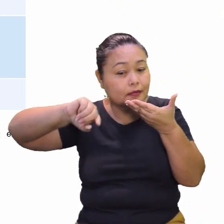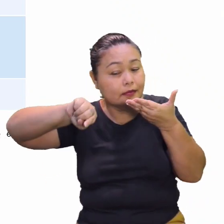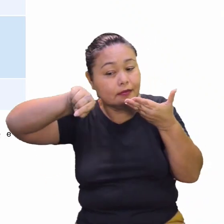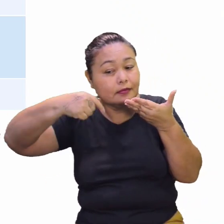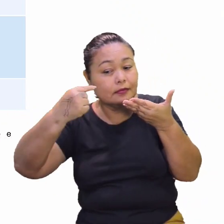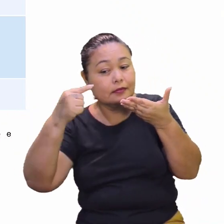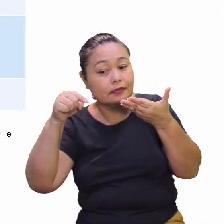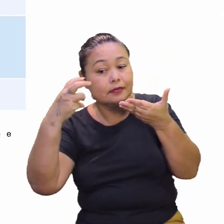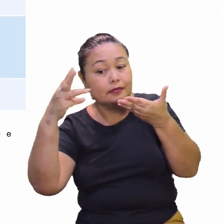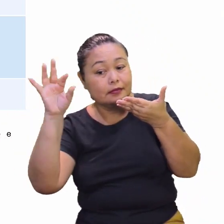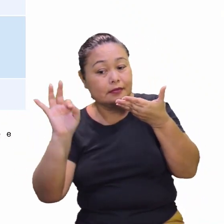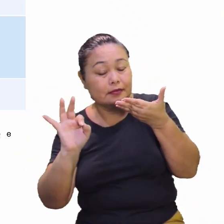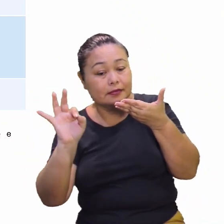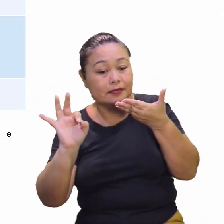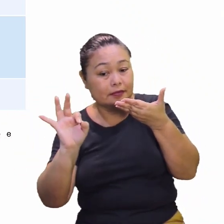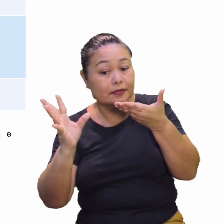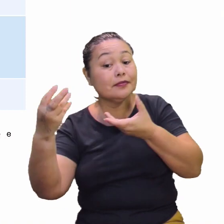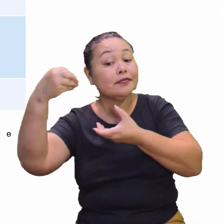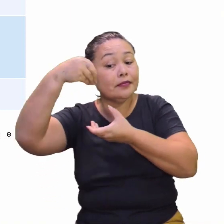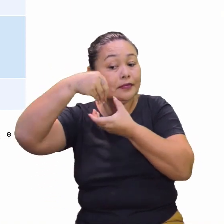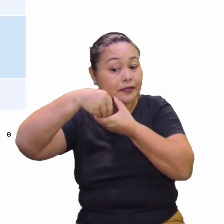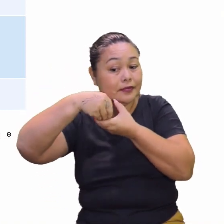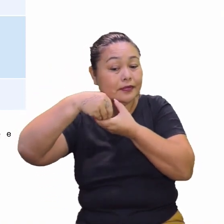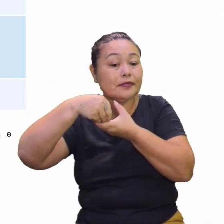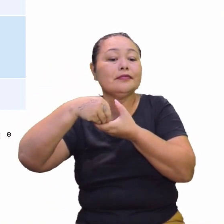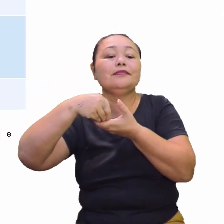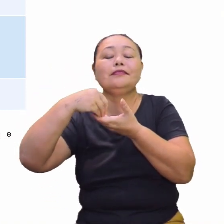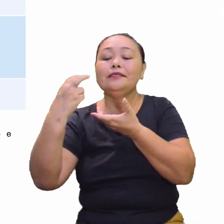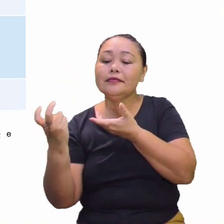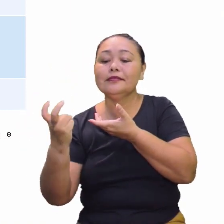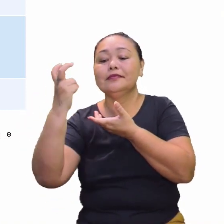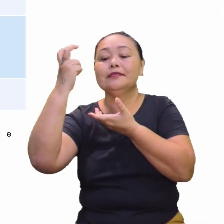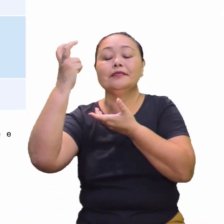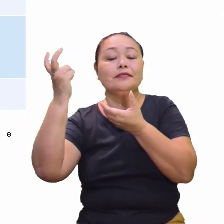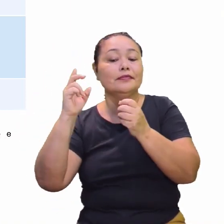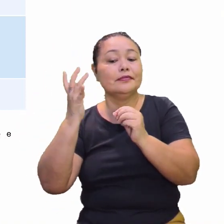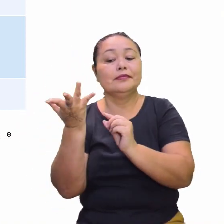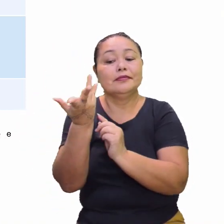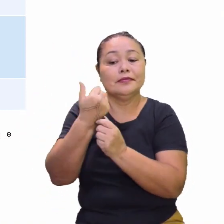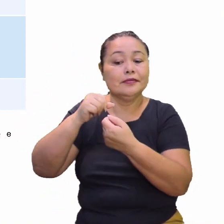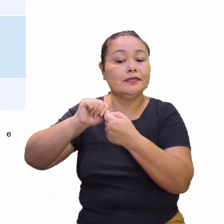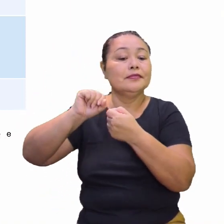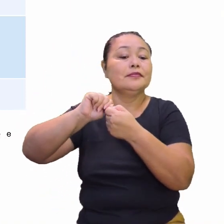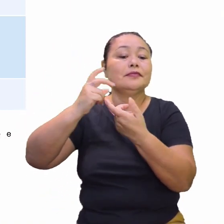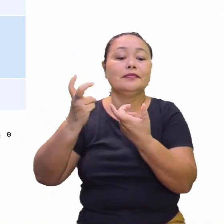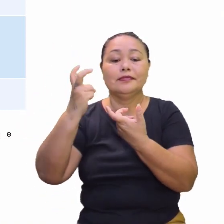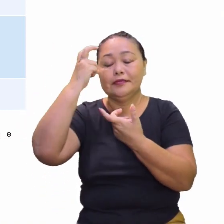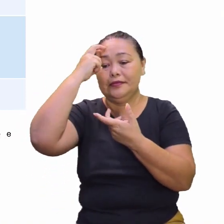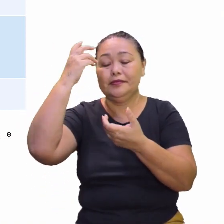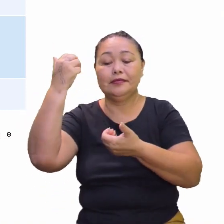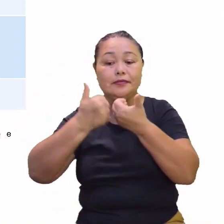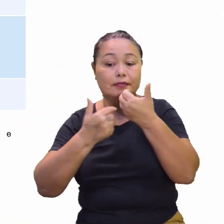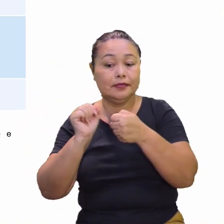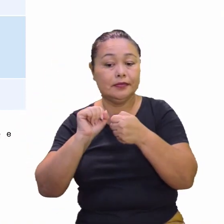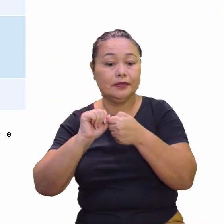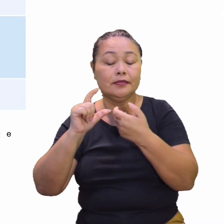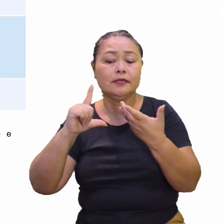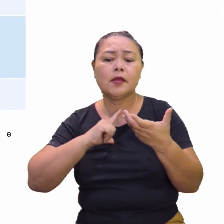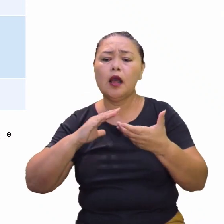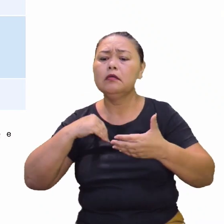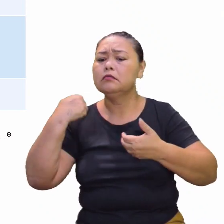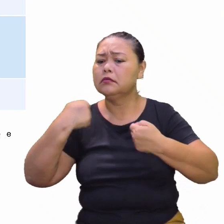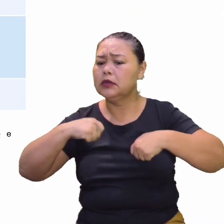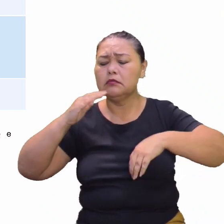desse 1,3%. Exatamente. Porque dentro desse... Tem arte, tem cultura, né? Tem esporte. O esporte a gente precisa